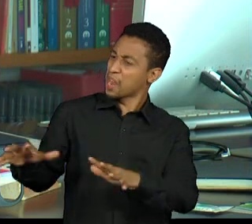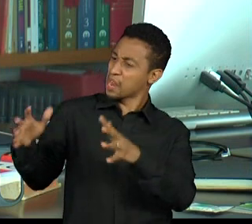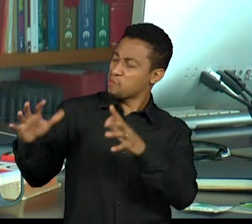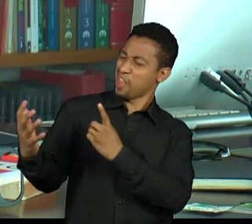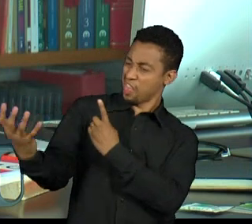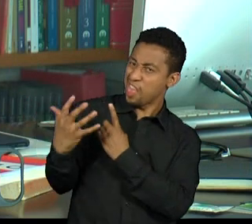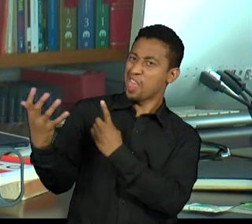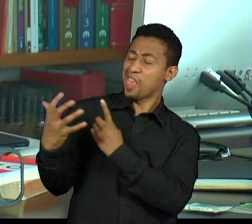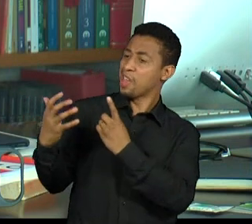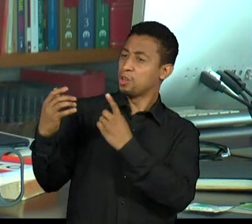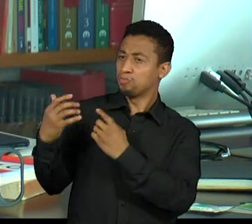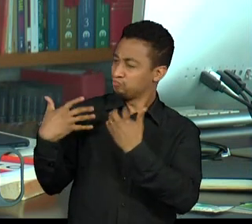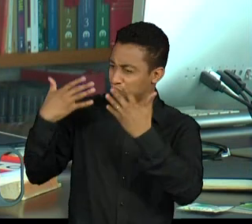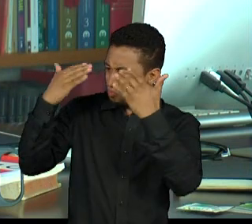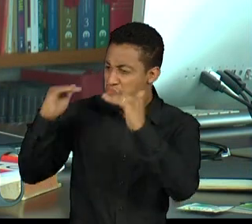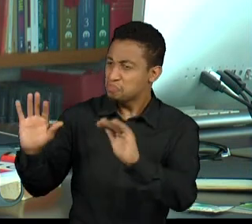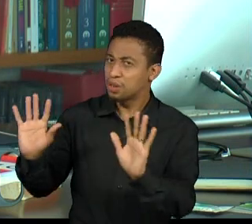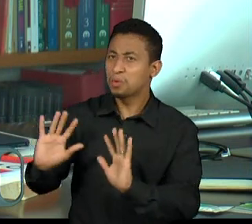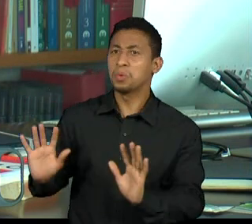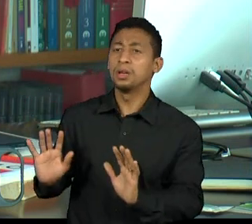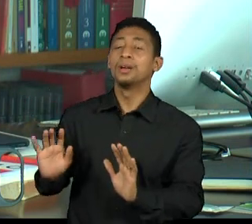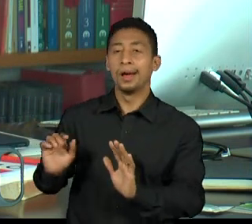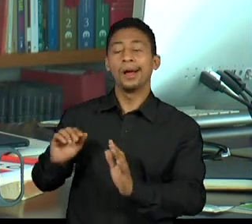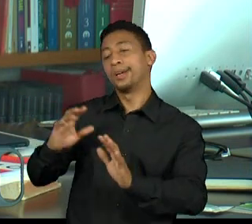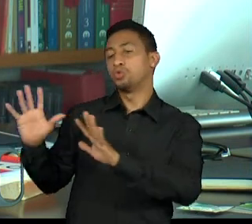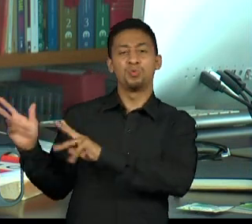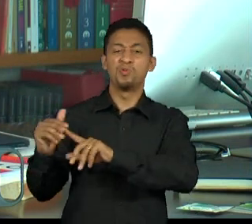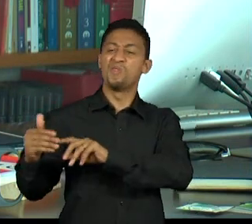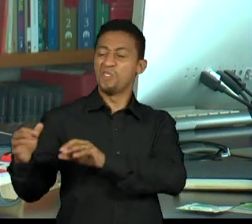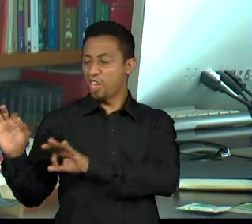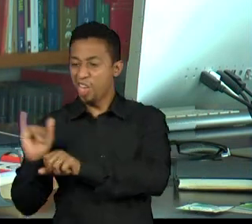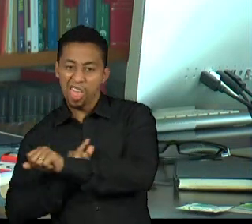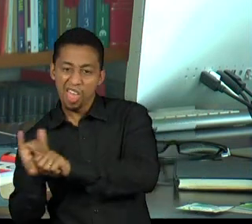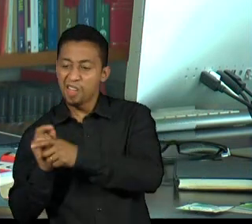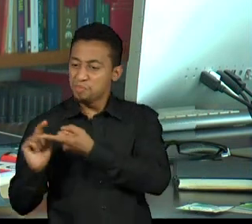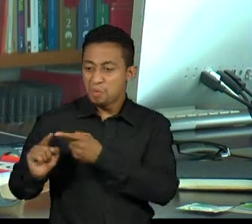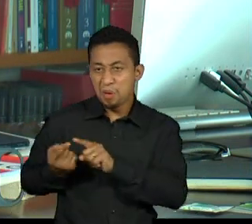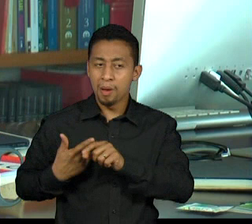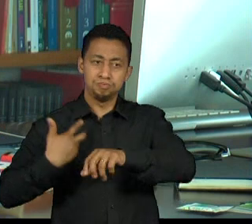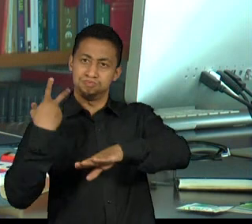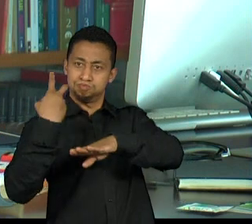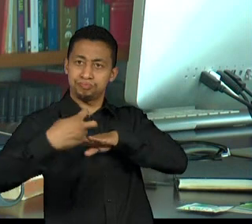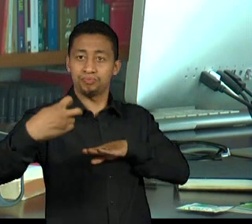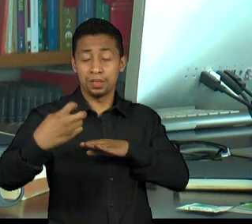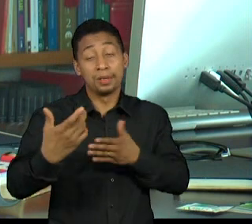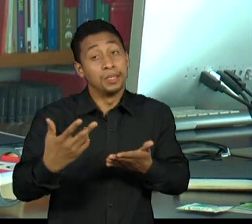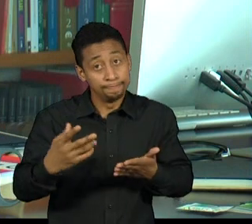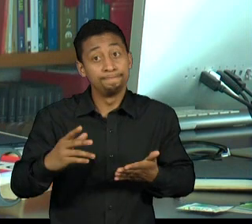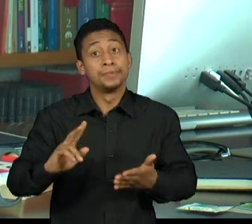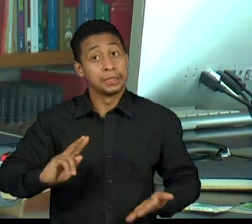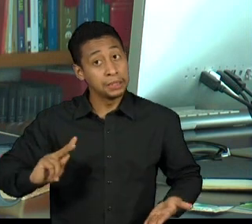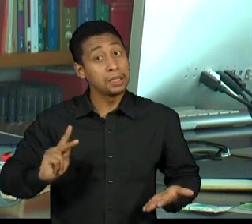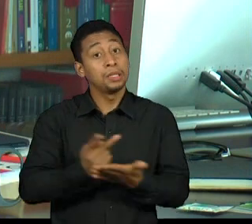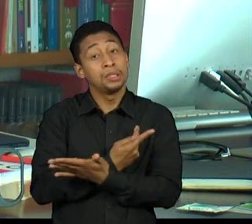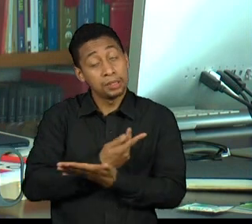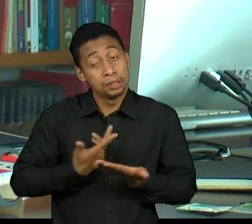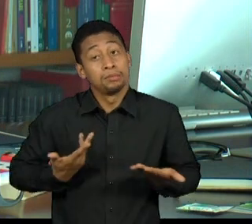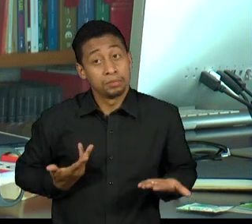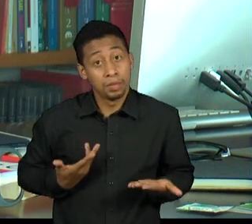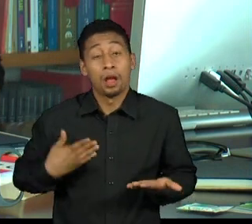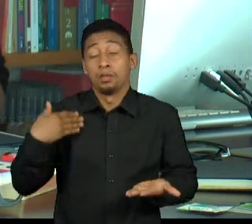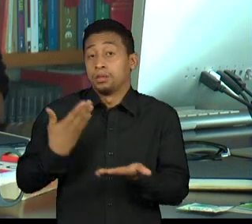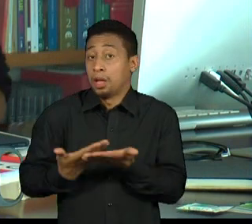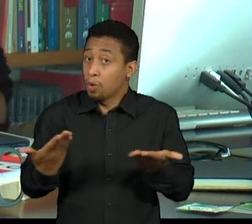mais 2 anos e ali foi um gravíssimo erro. Que, enfim, estamos pagando por ele até hoje, na minha